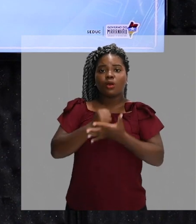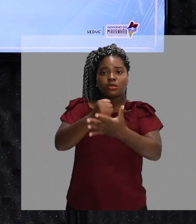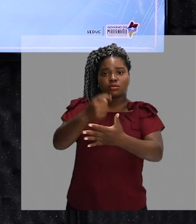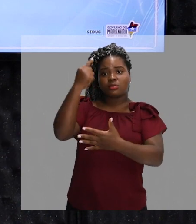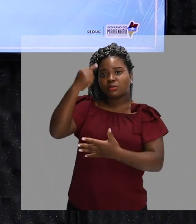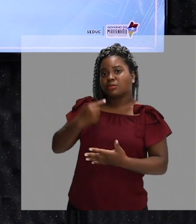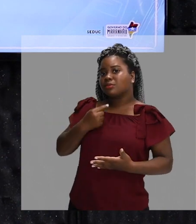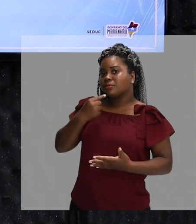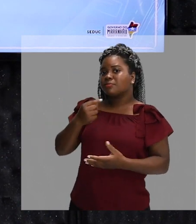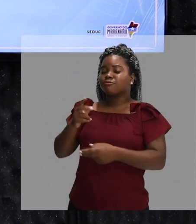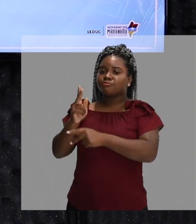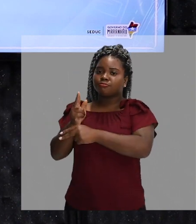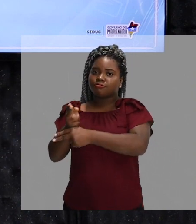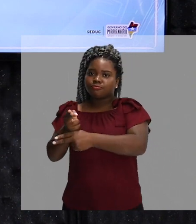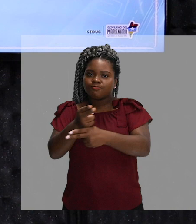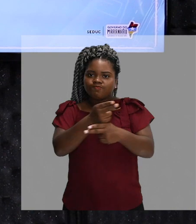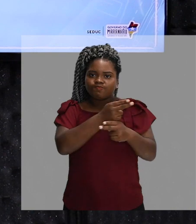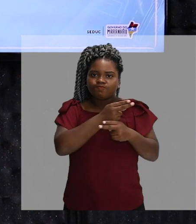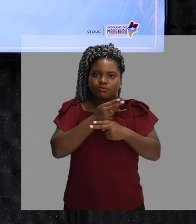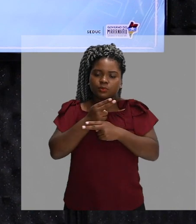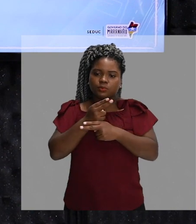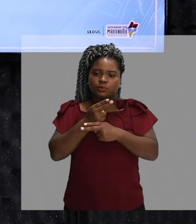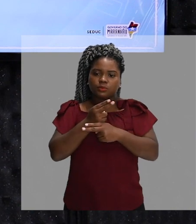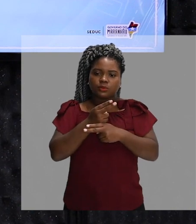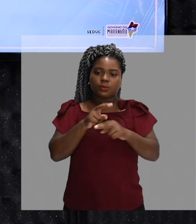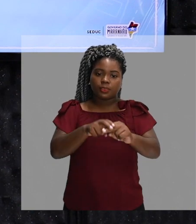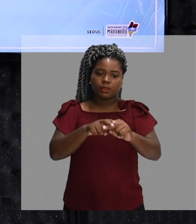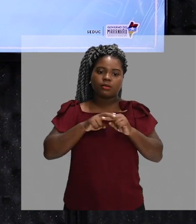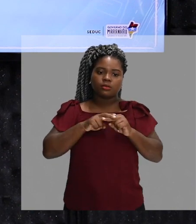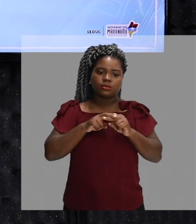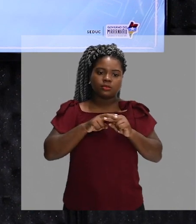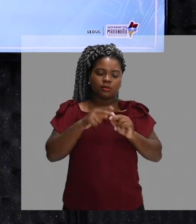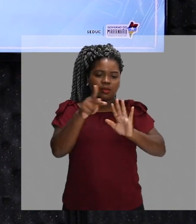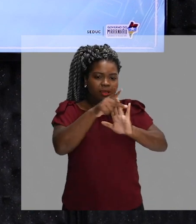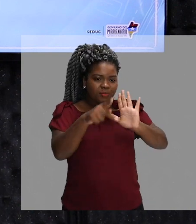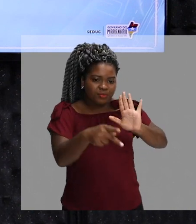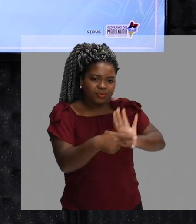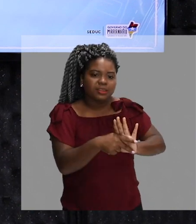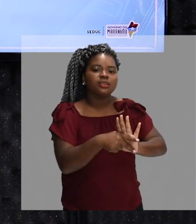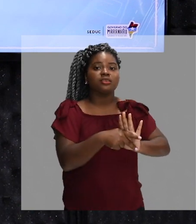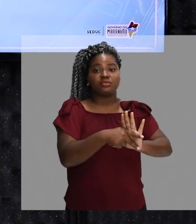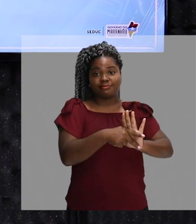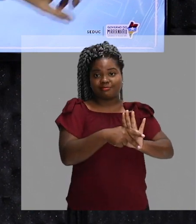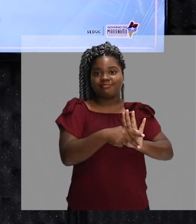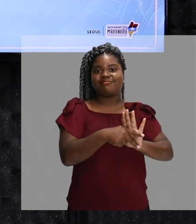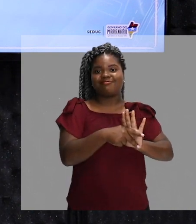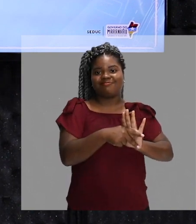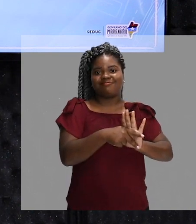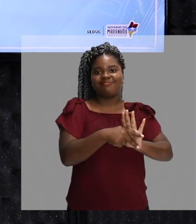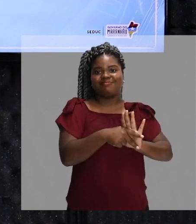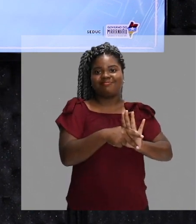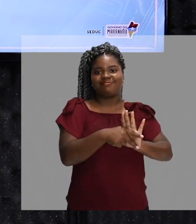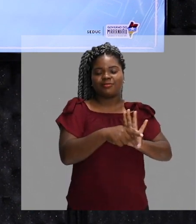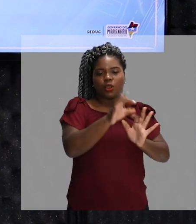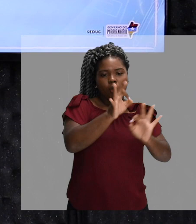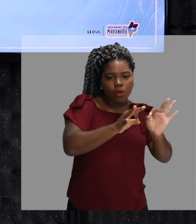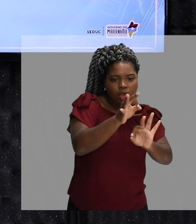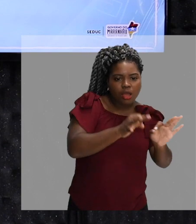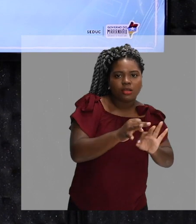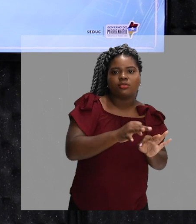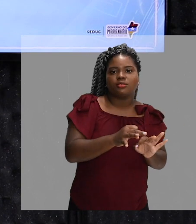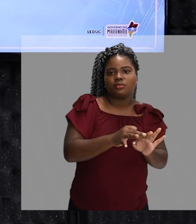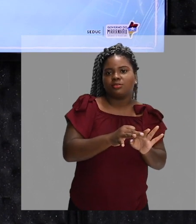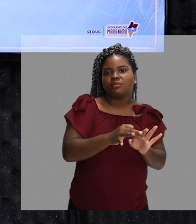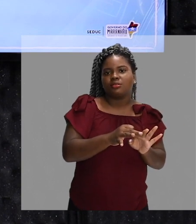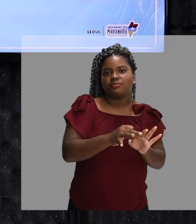isso, se vai planejar um plantio a partir da qualidade daquele solo ou a partir daquele relevo.